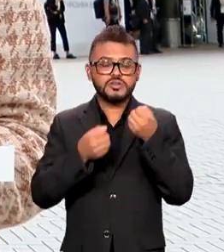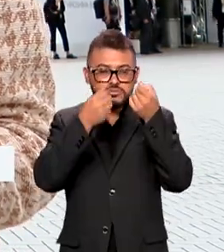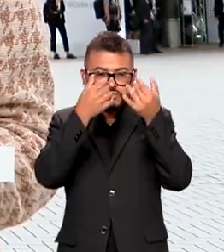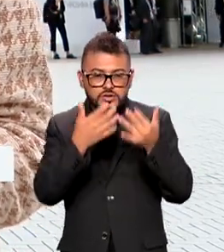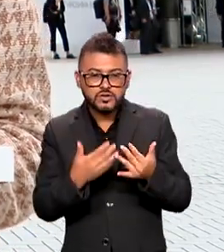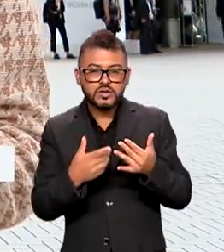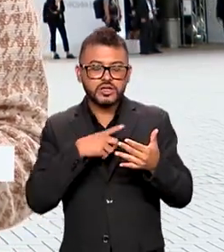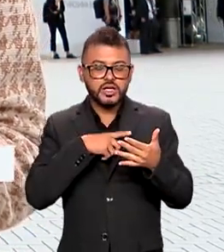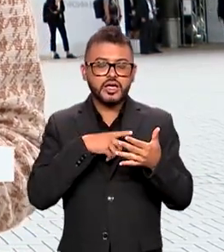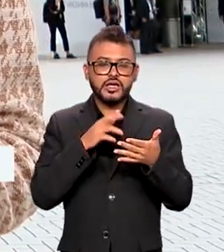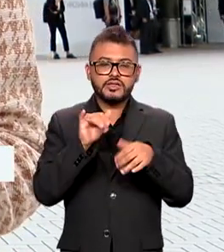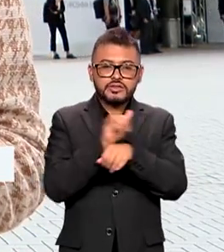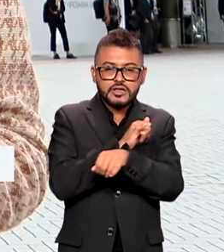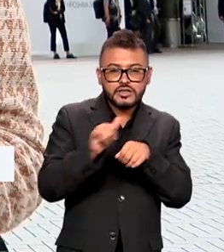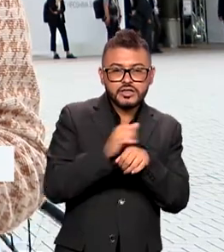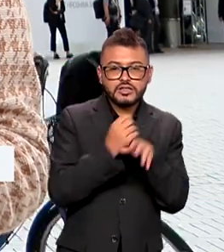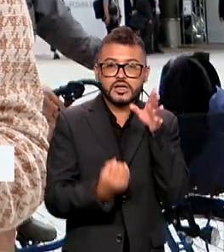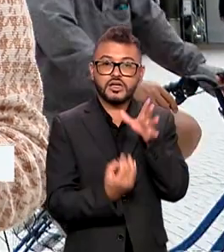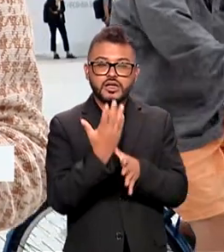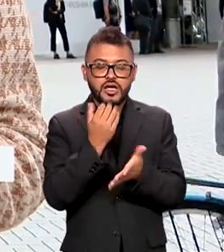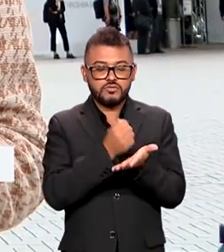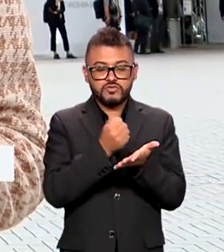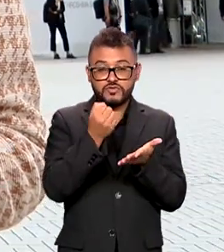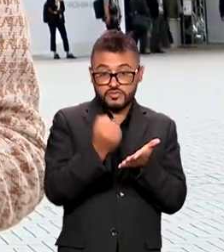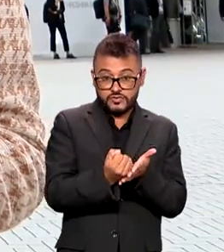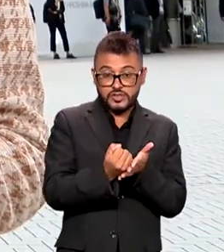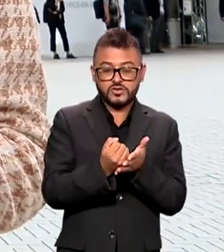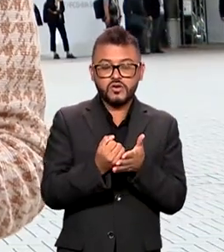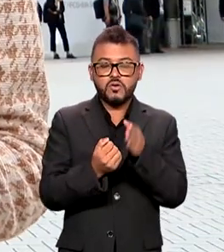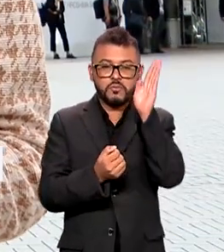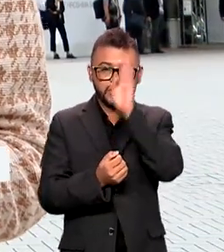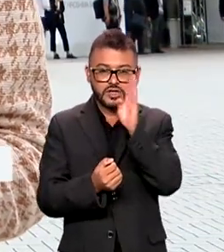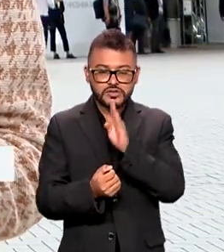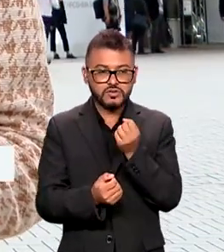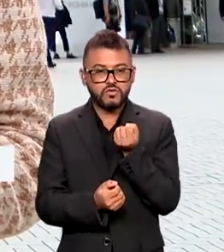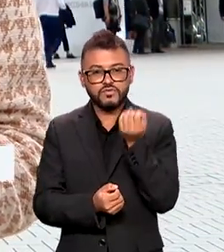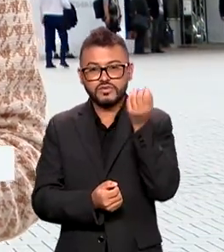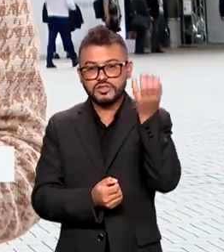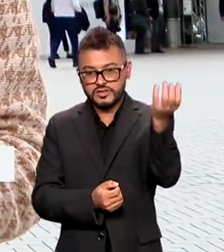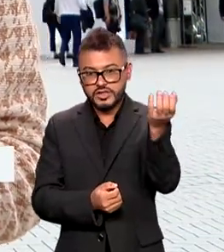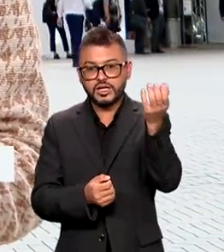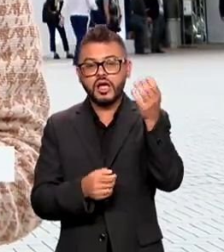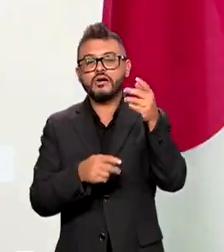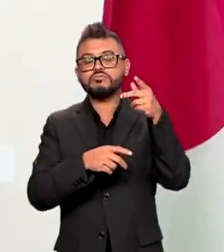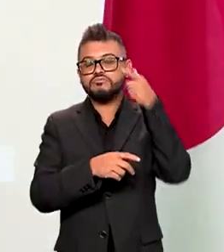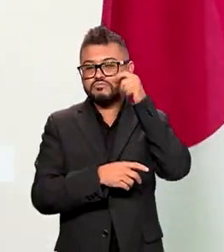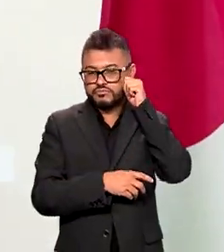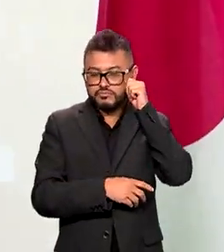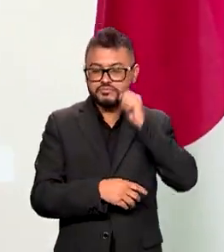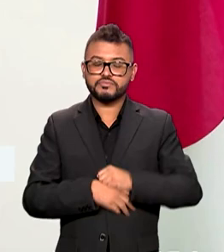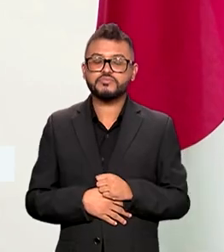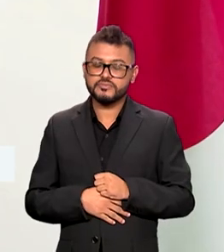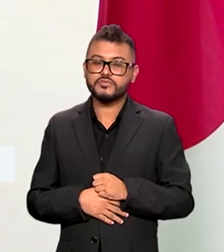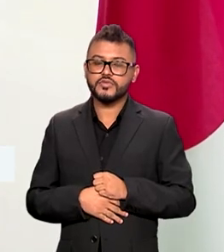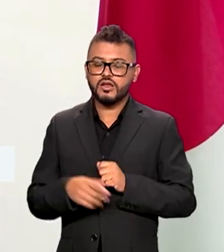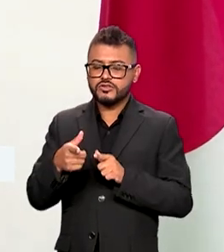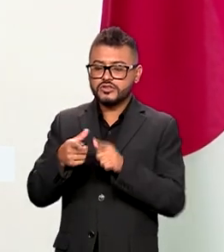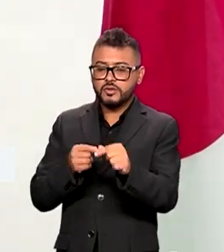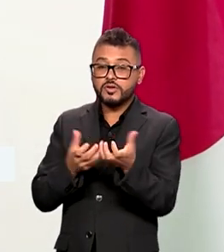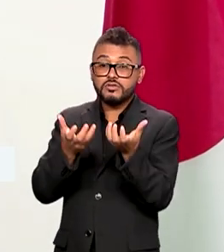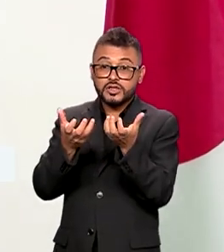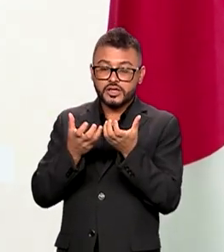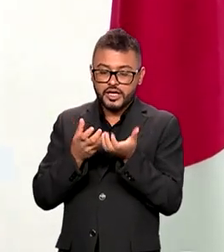dos procedimentos para isentar de visto os brasileiros que queiram visitar o país asiático. O Japão também anunciou